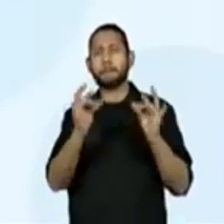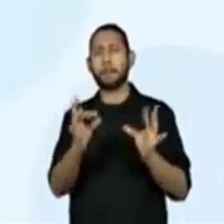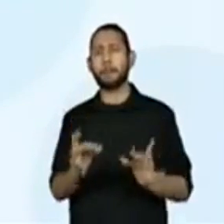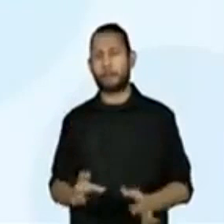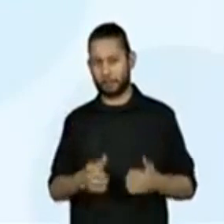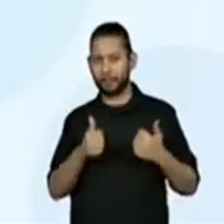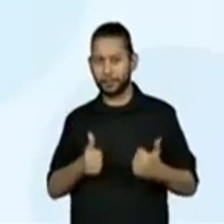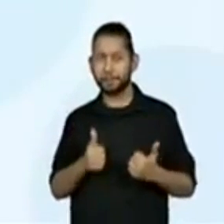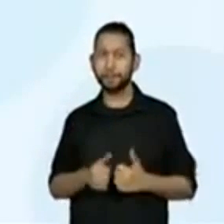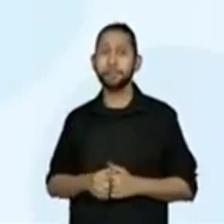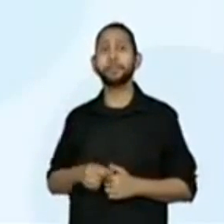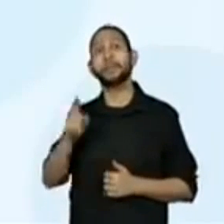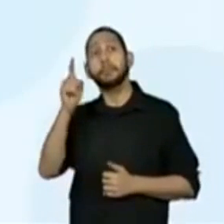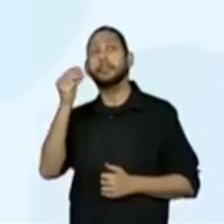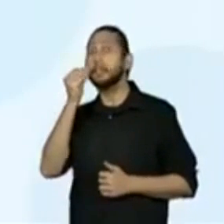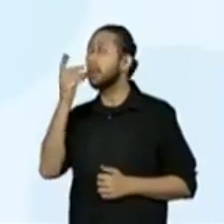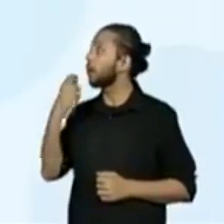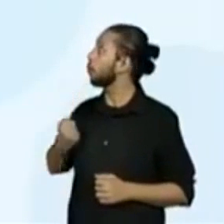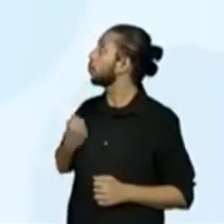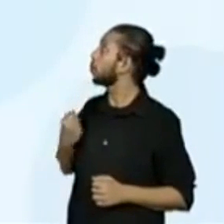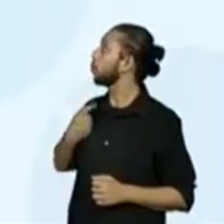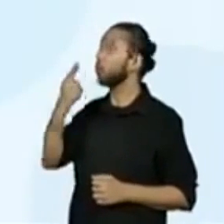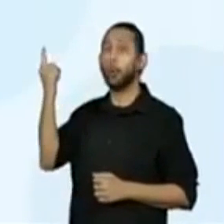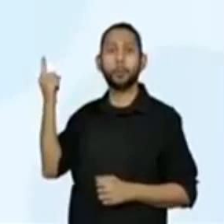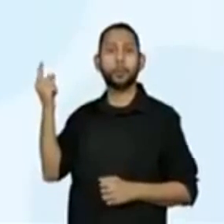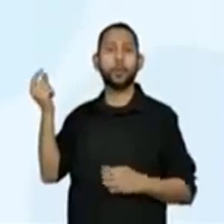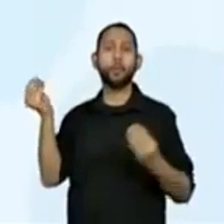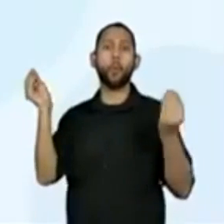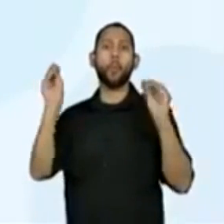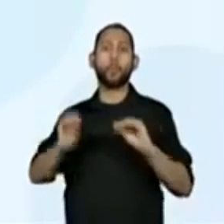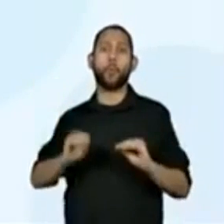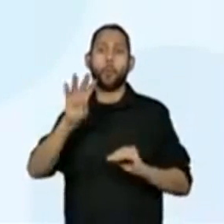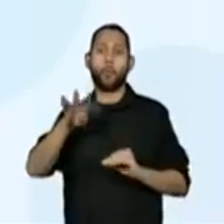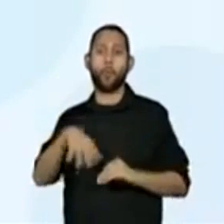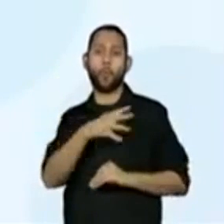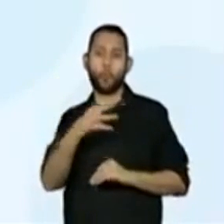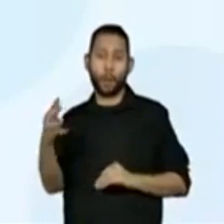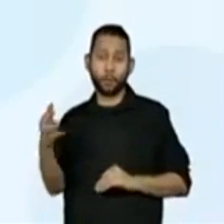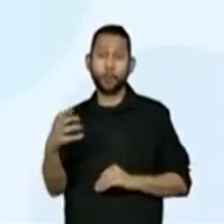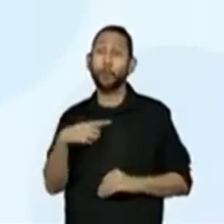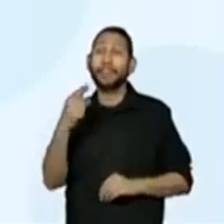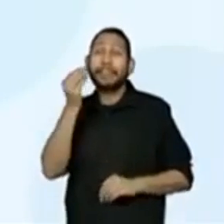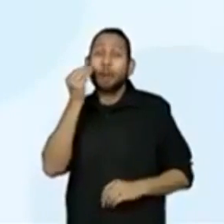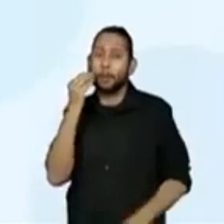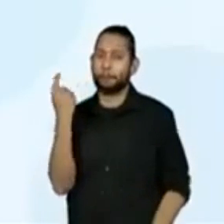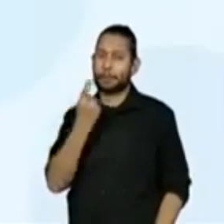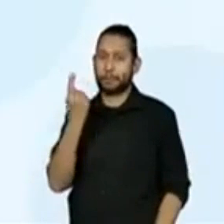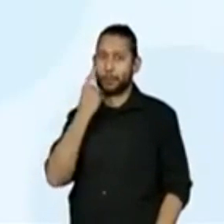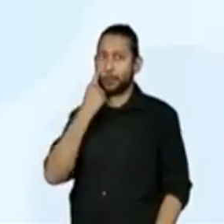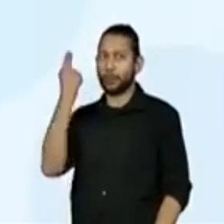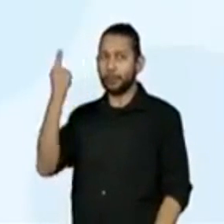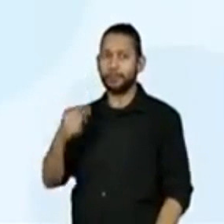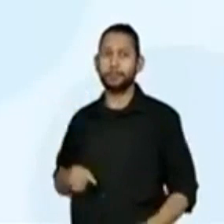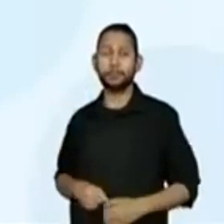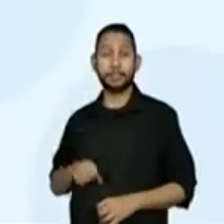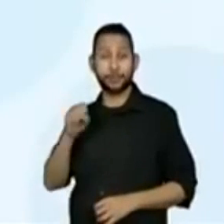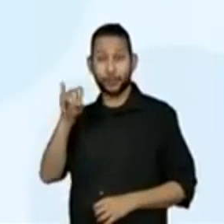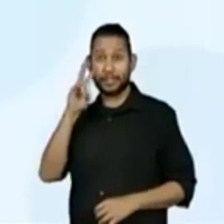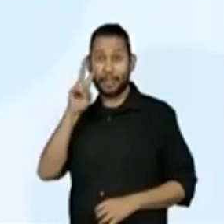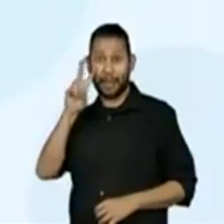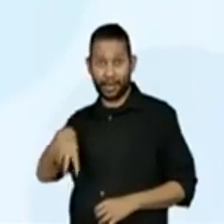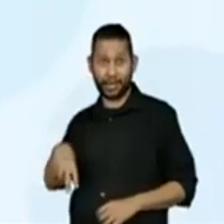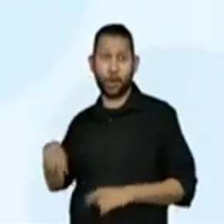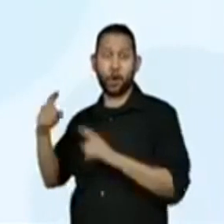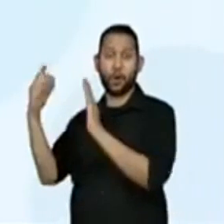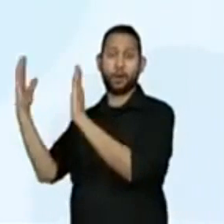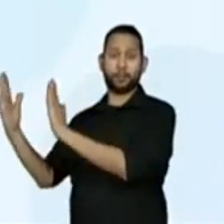estes números nesse nosso quadro de valor, tá? Eu vou fazer inclusive o encaixe do primeiro. Aqui, se a gente for ler,